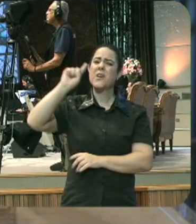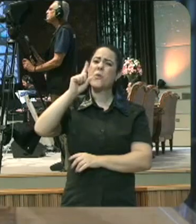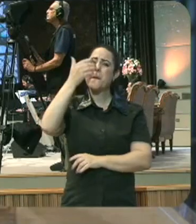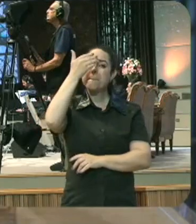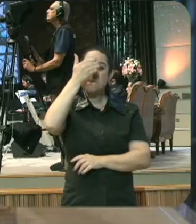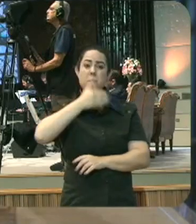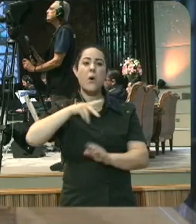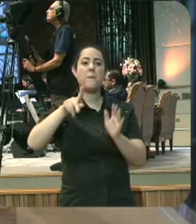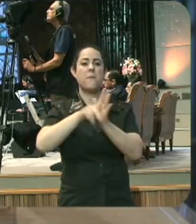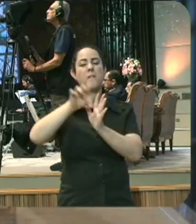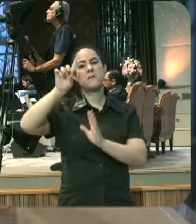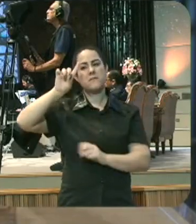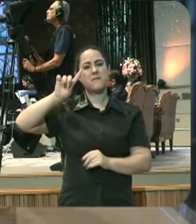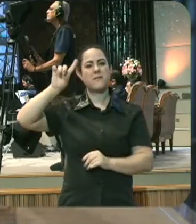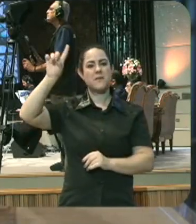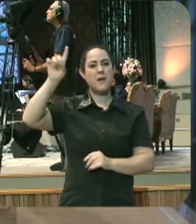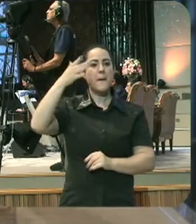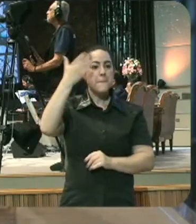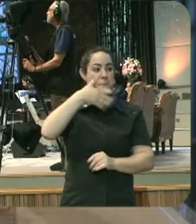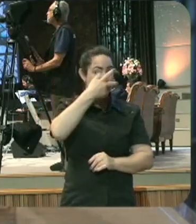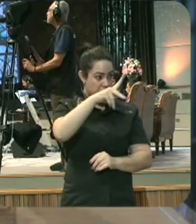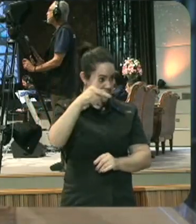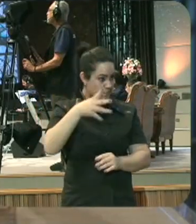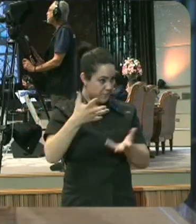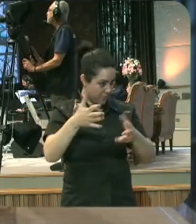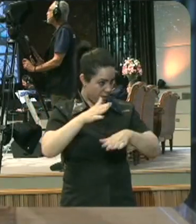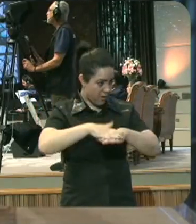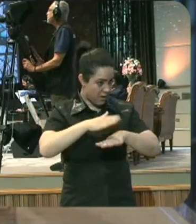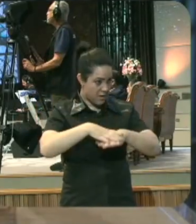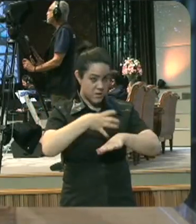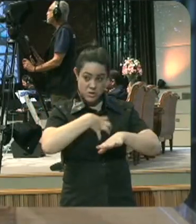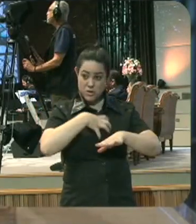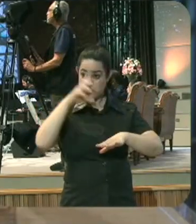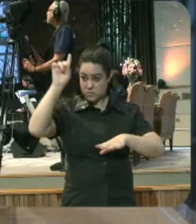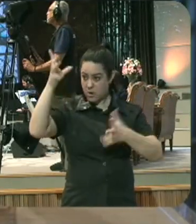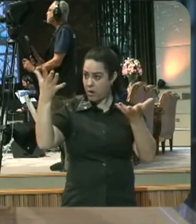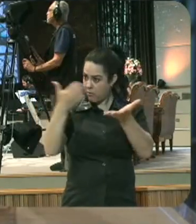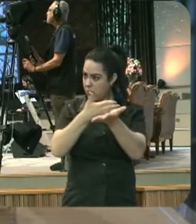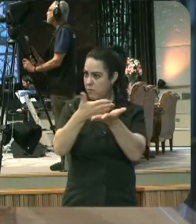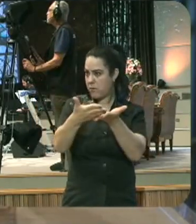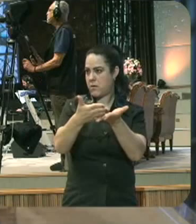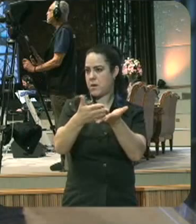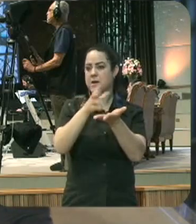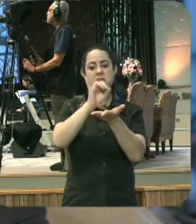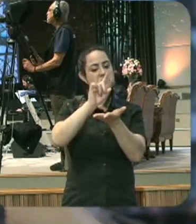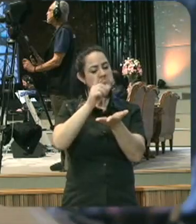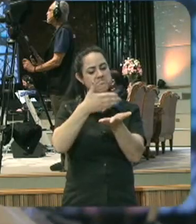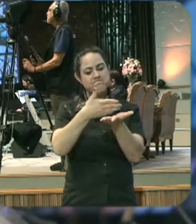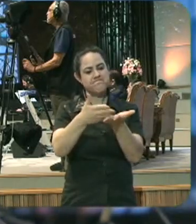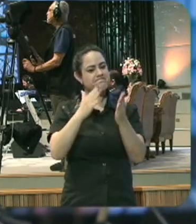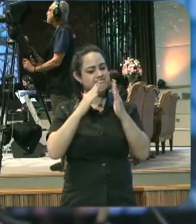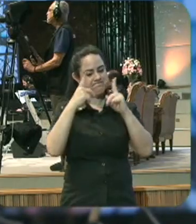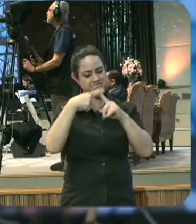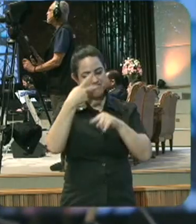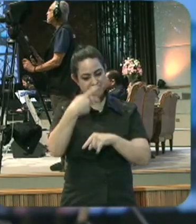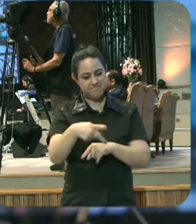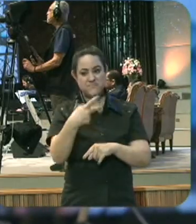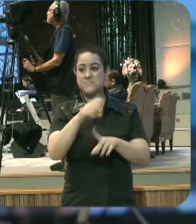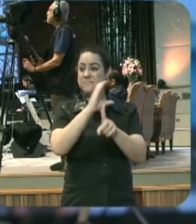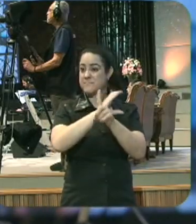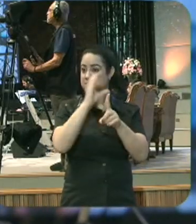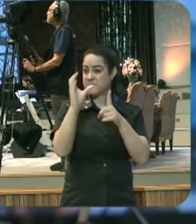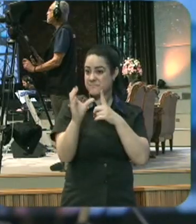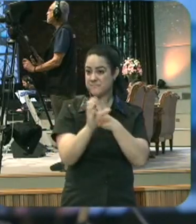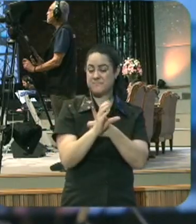prova para Deus, é uma prova para você. Você está disposto a fazer do jeito de Deus? Começa agora. Porque se você não começar na igreja, num